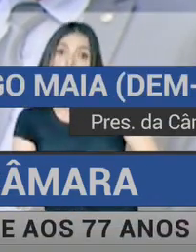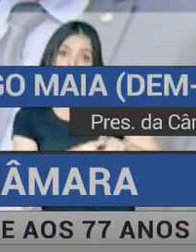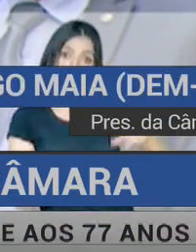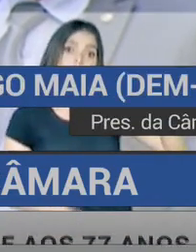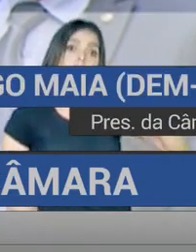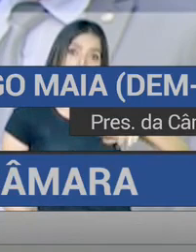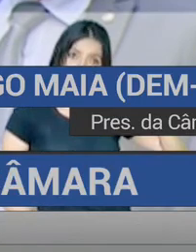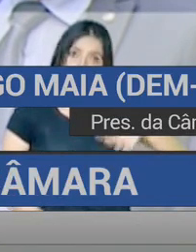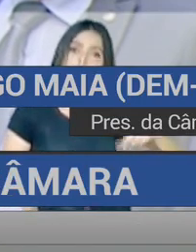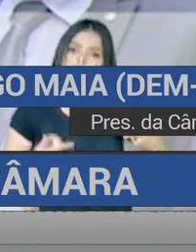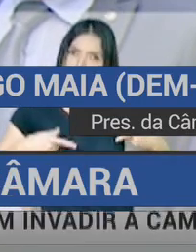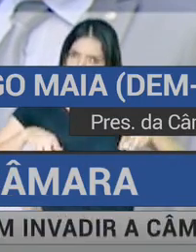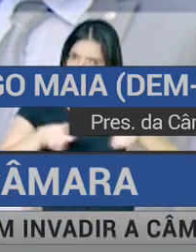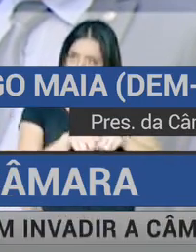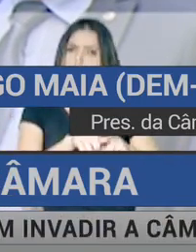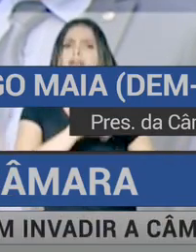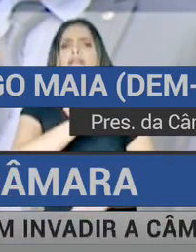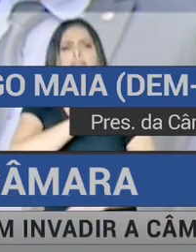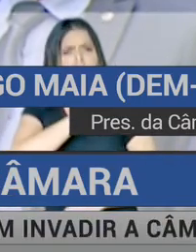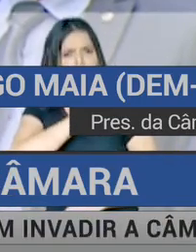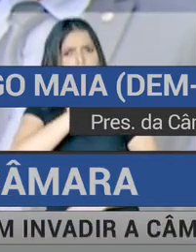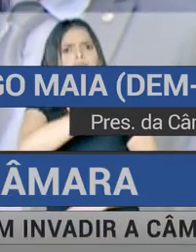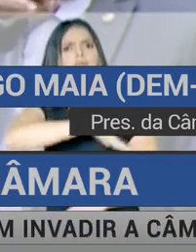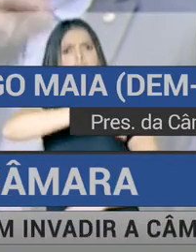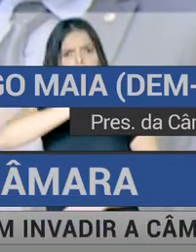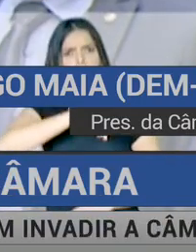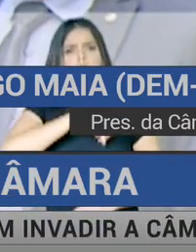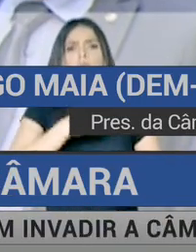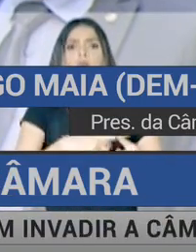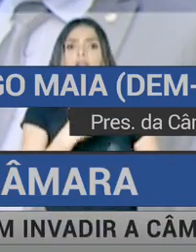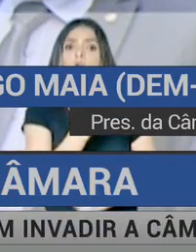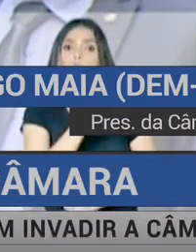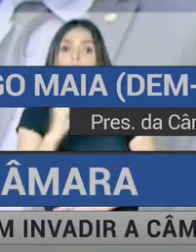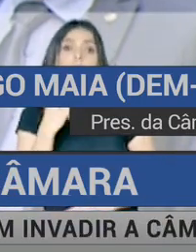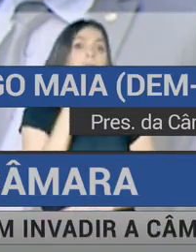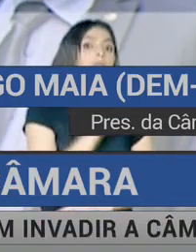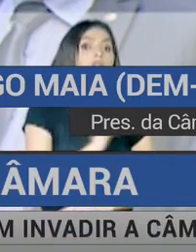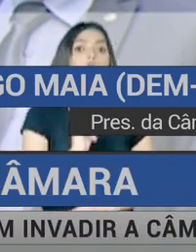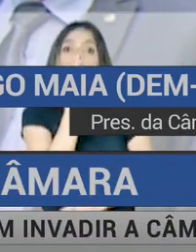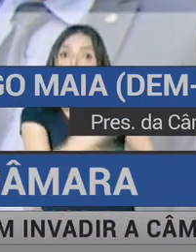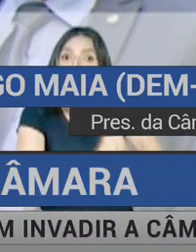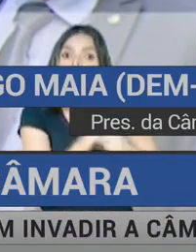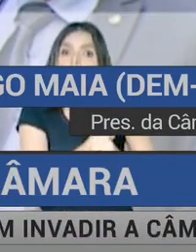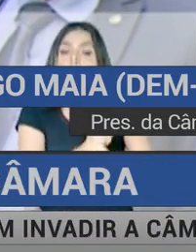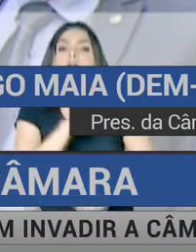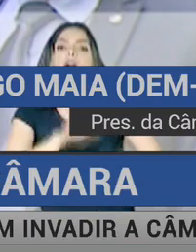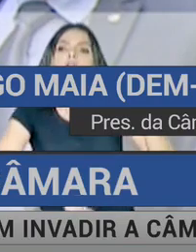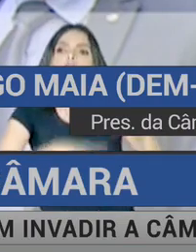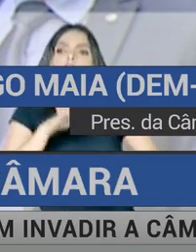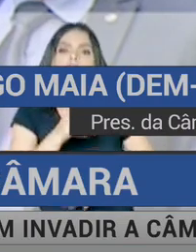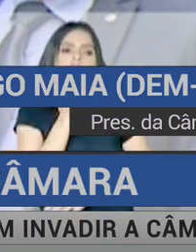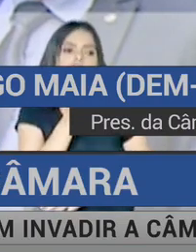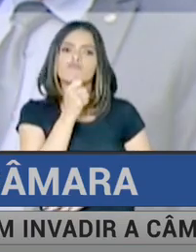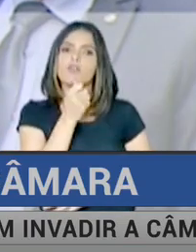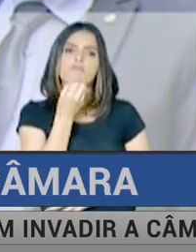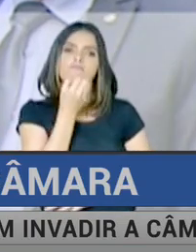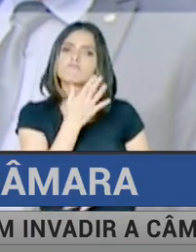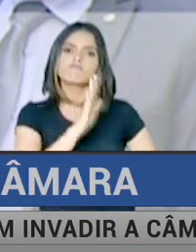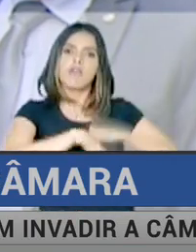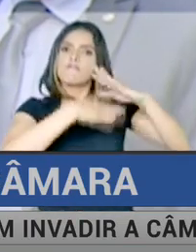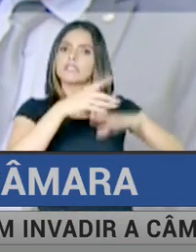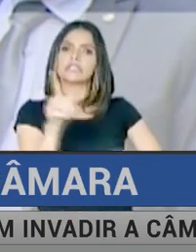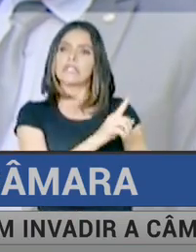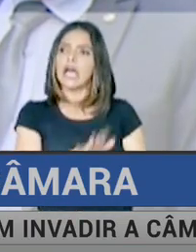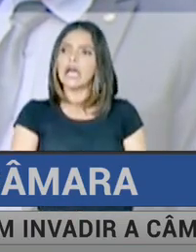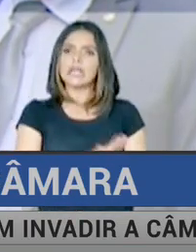setor privado também tem responsabilidade, porque leva 400 bilhões por ano, muitas vezes sem eficiência